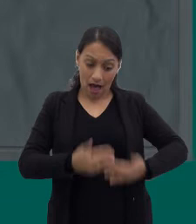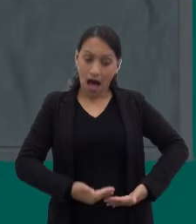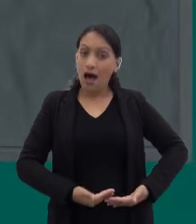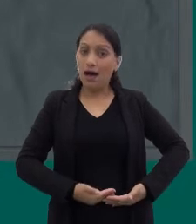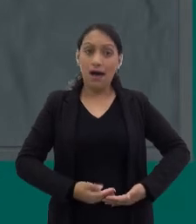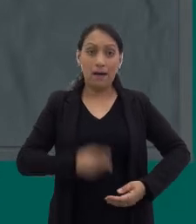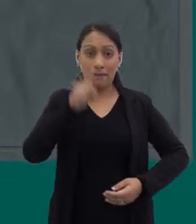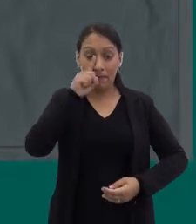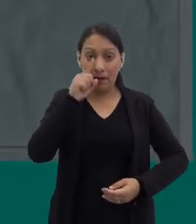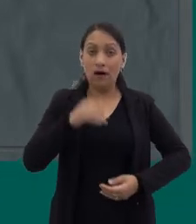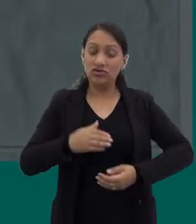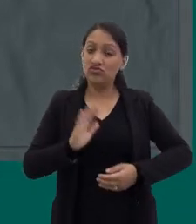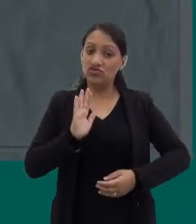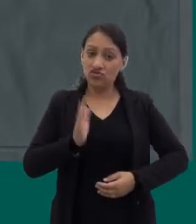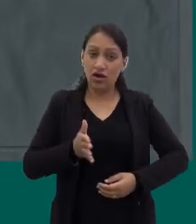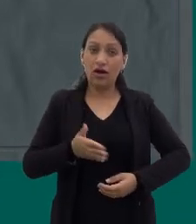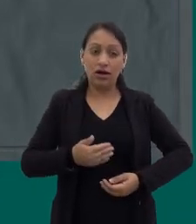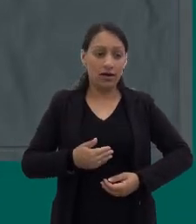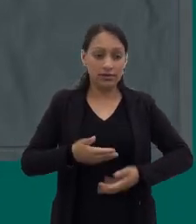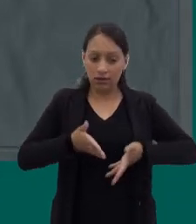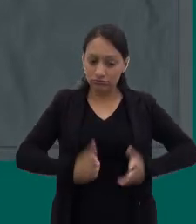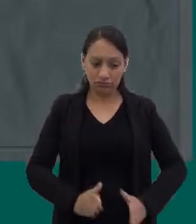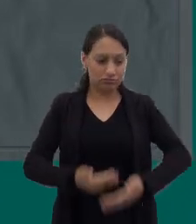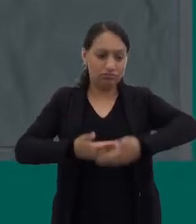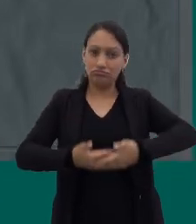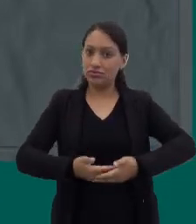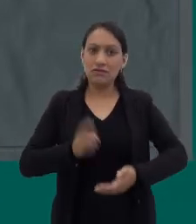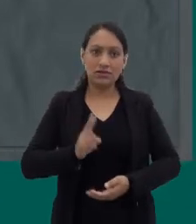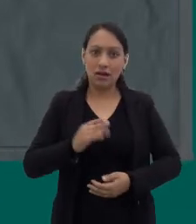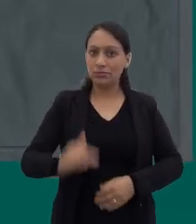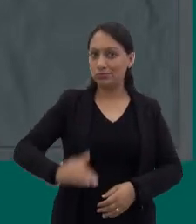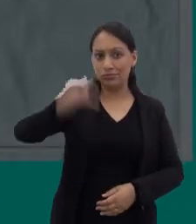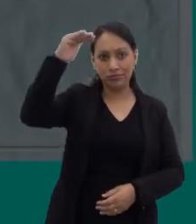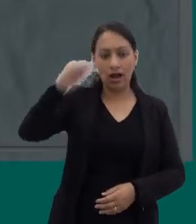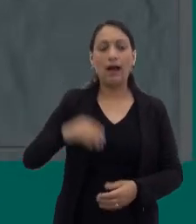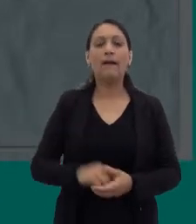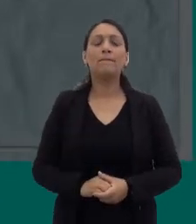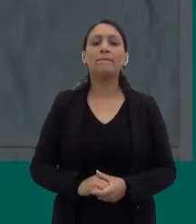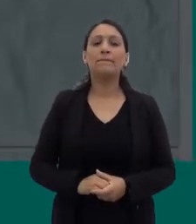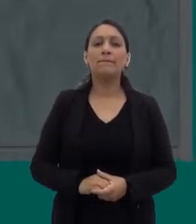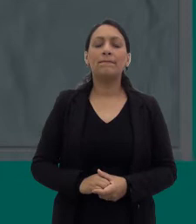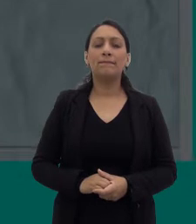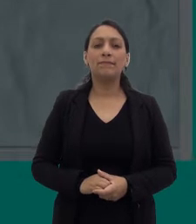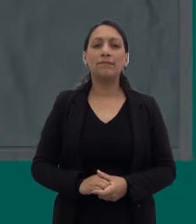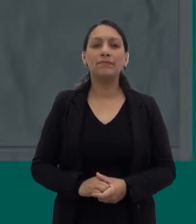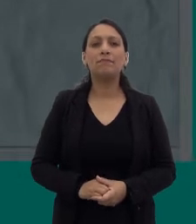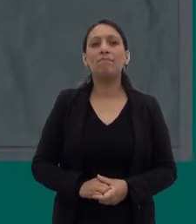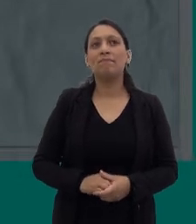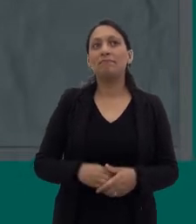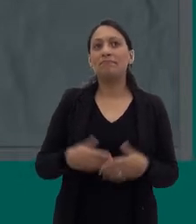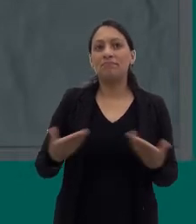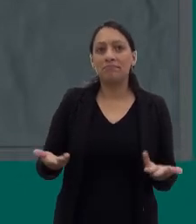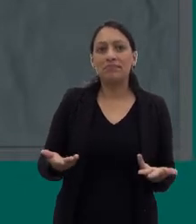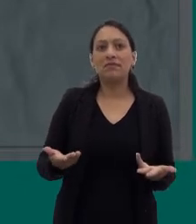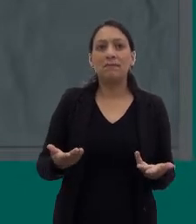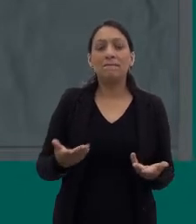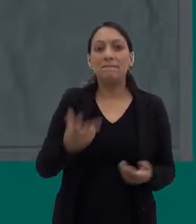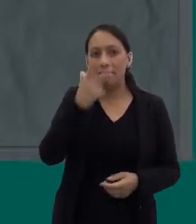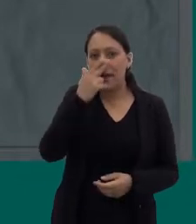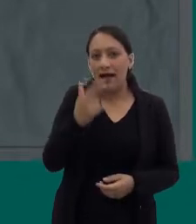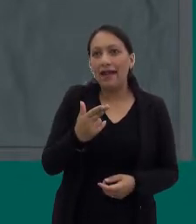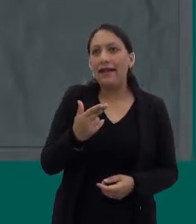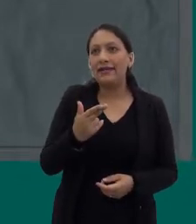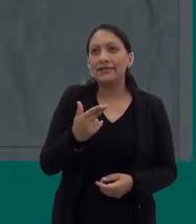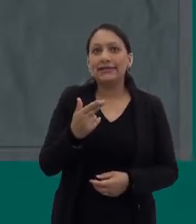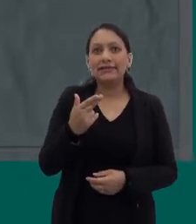e a gente tem que encarar aí no mundo e crescer, né? Por mais bom e trágico, digamos assim, que isso